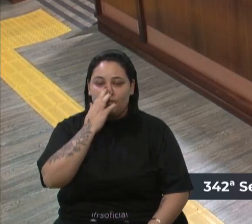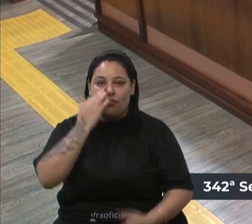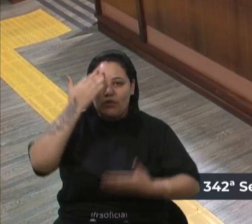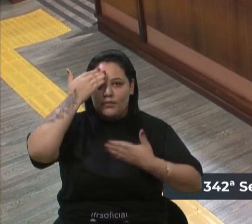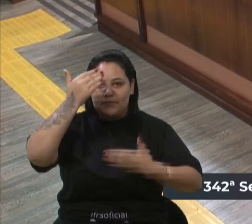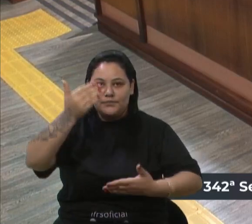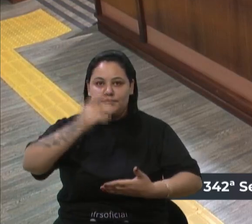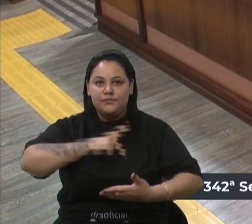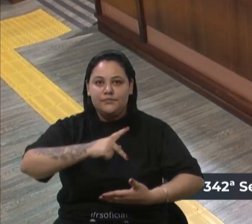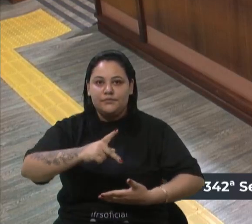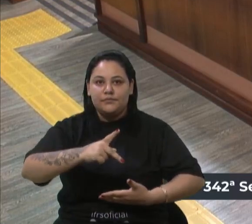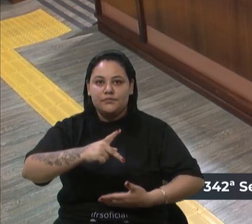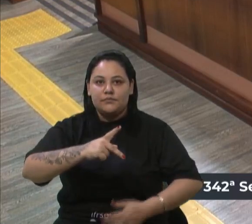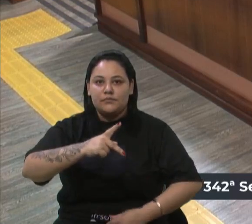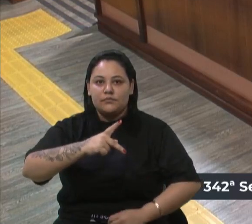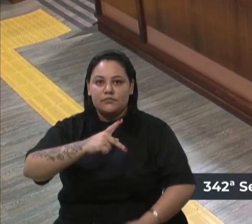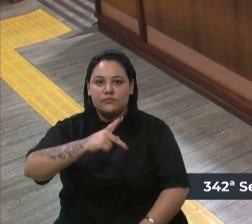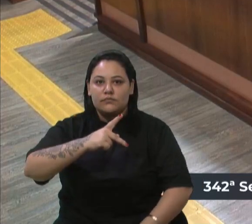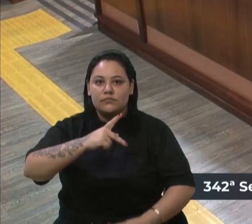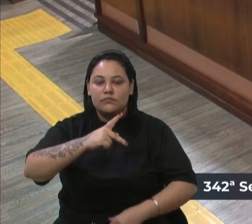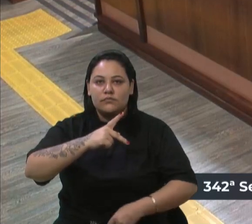Obrigado, presidente